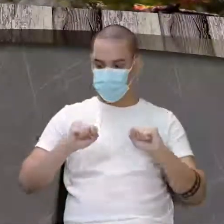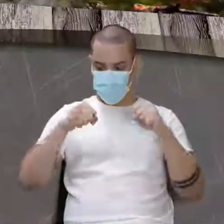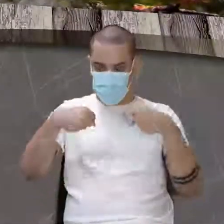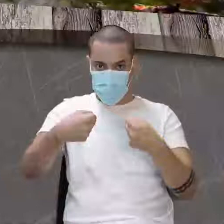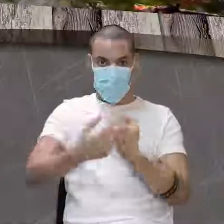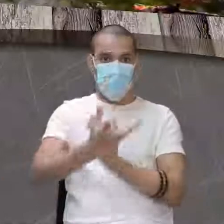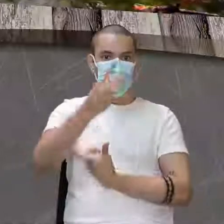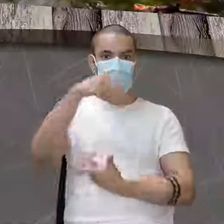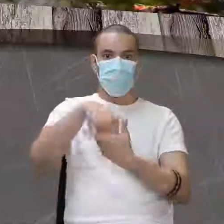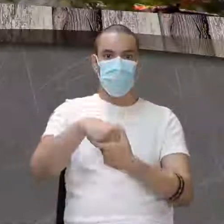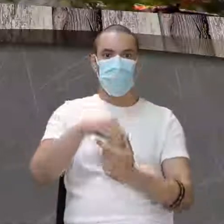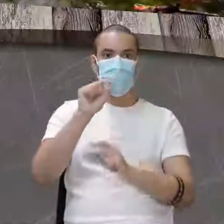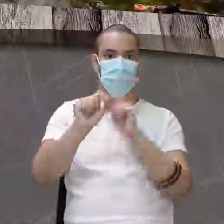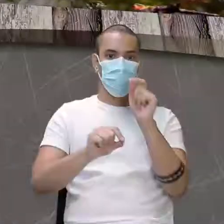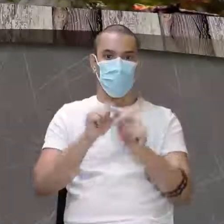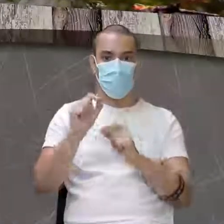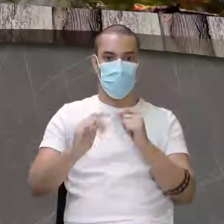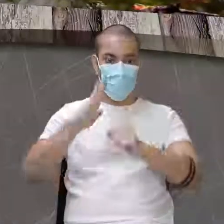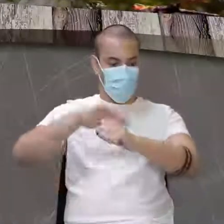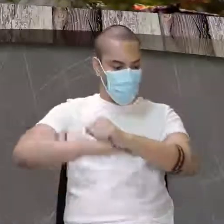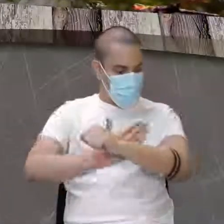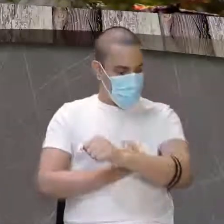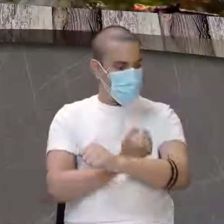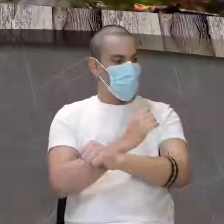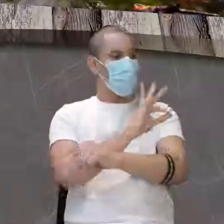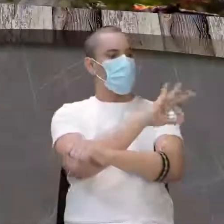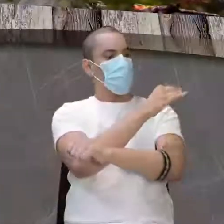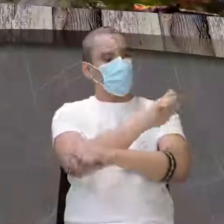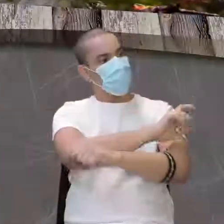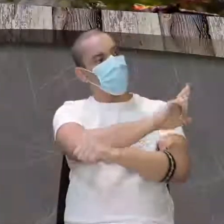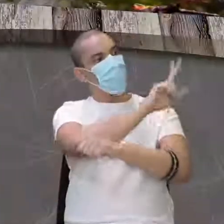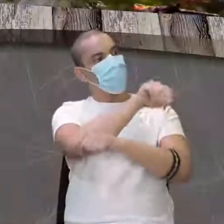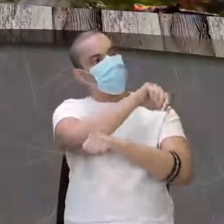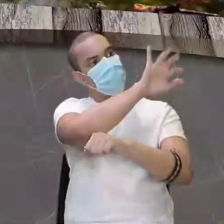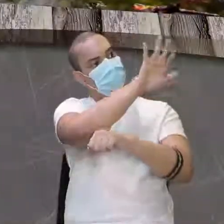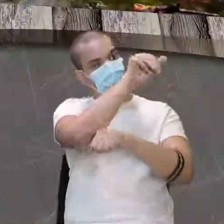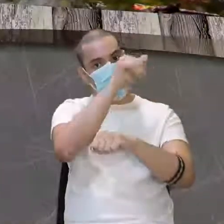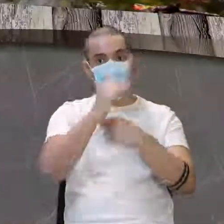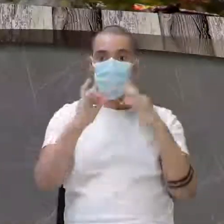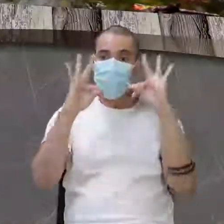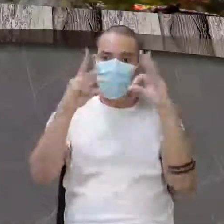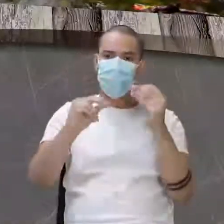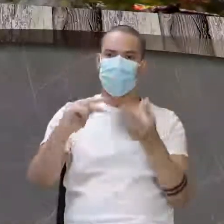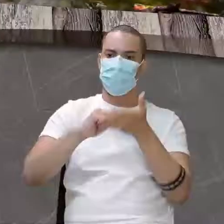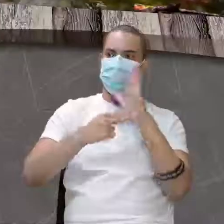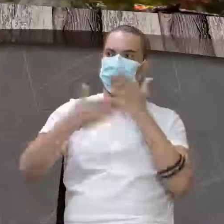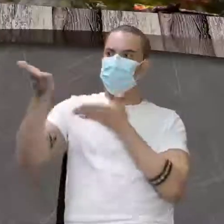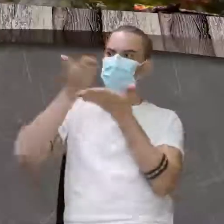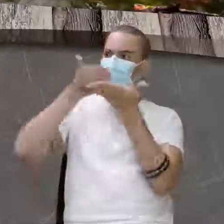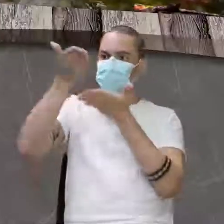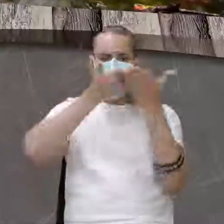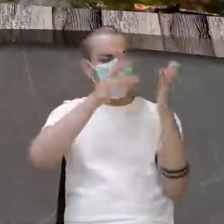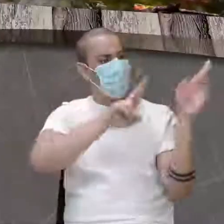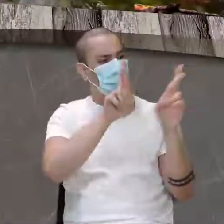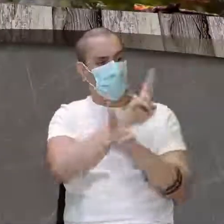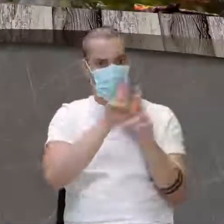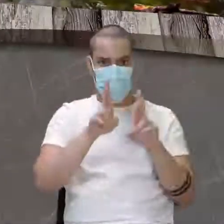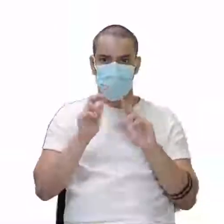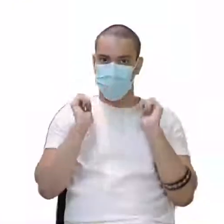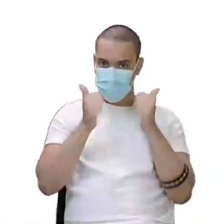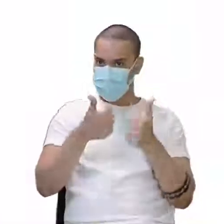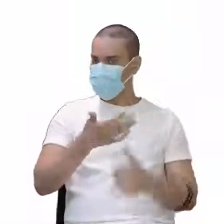ali dentro desses ecossistemas, tá? Aquático e terrestre. É muita interação, né? Muita relação. Vamos